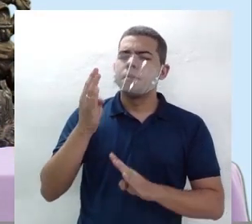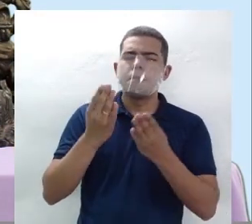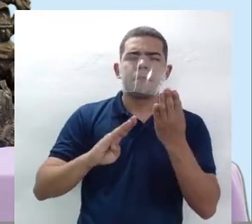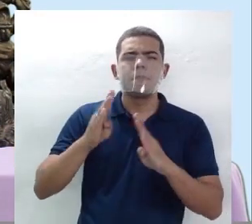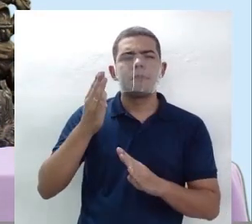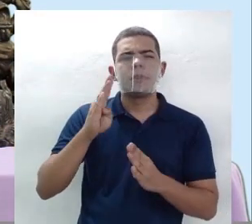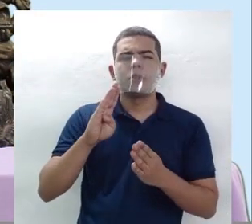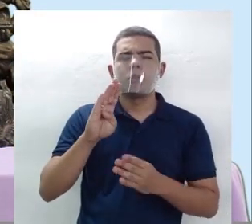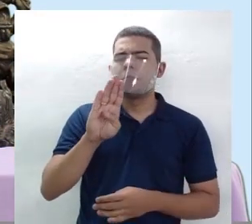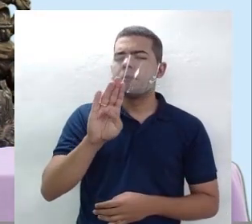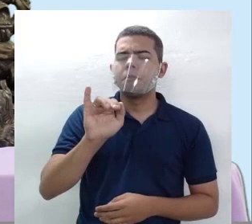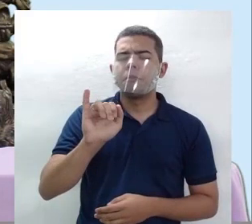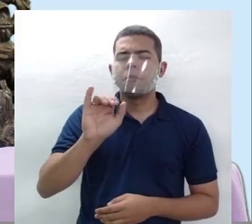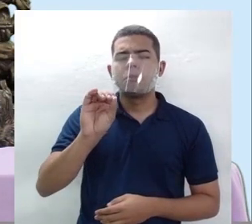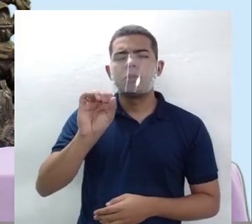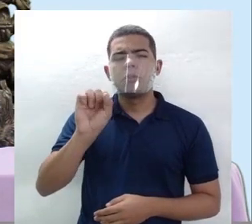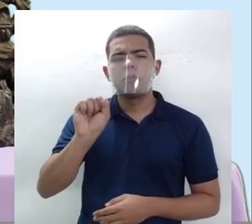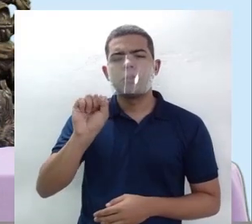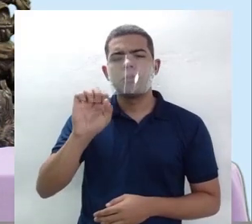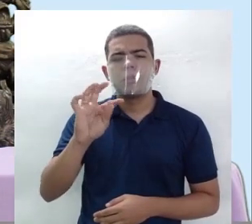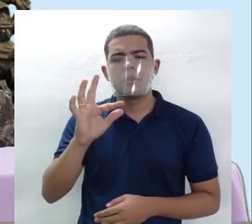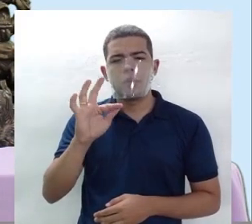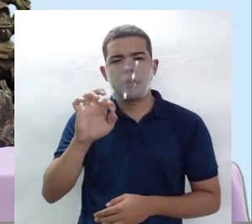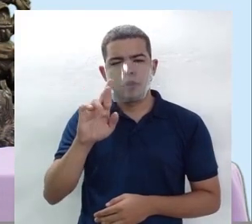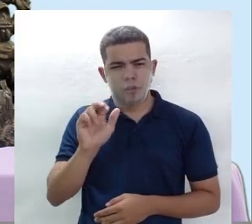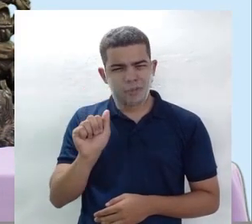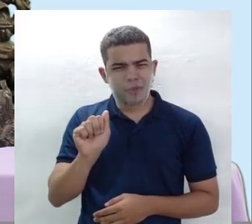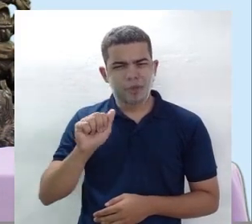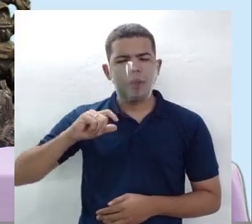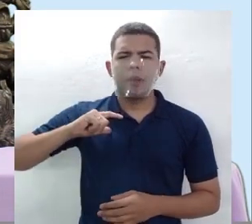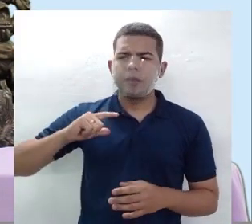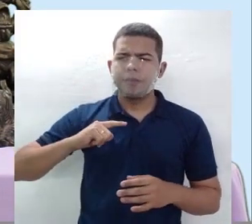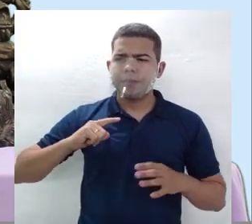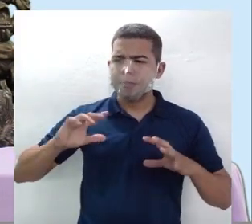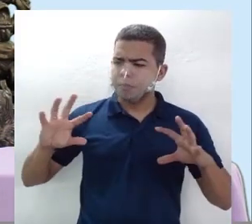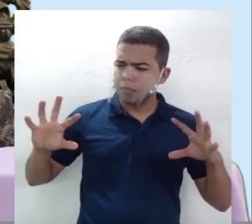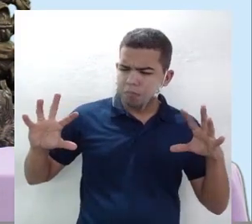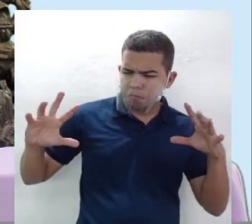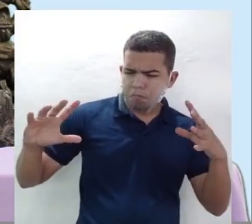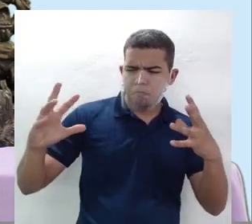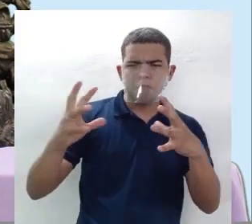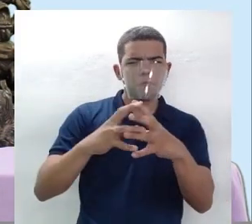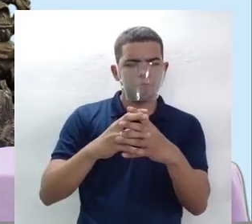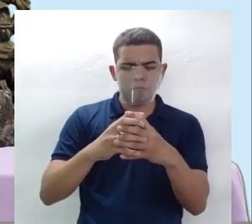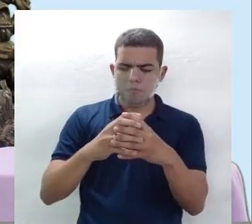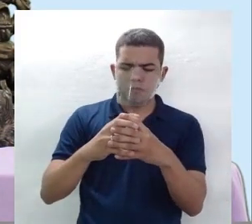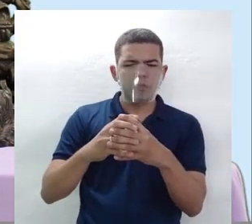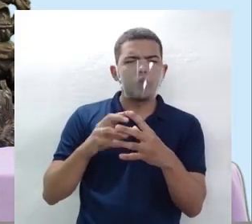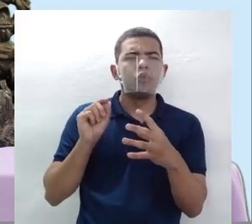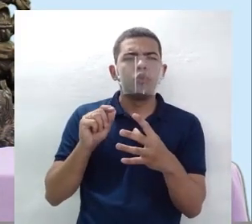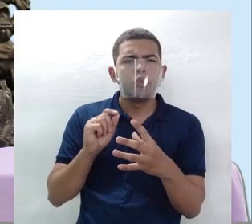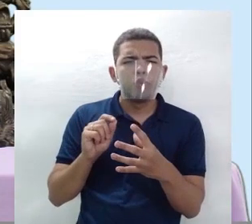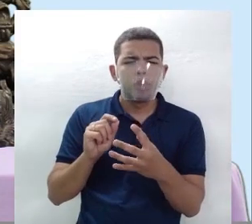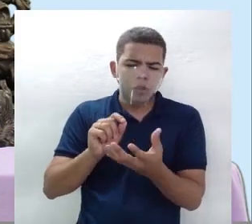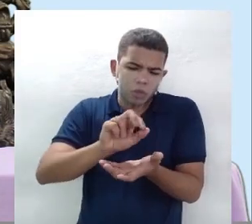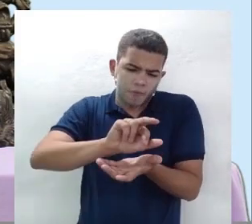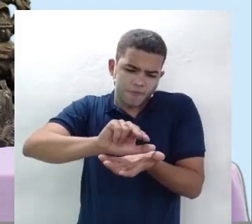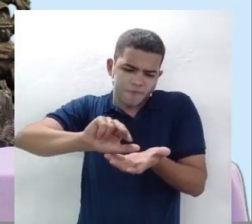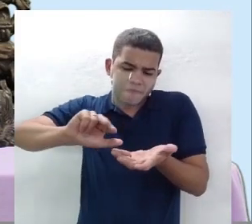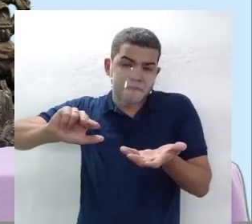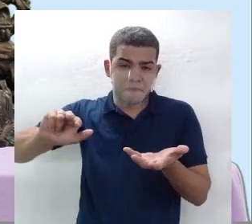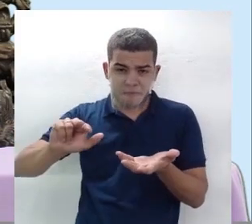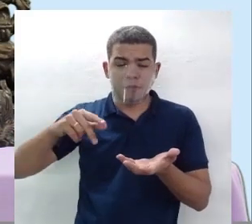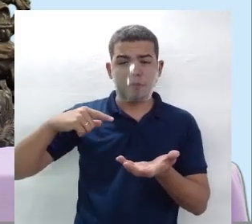de biosfera é o seguinte: reúne todos os ecossistemas, mais os